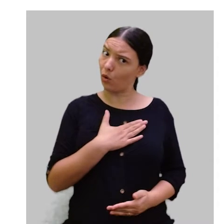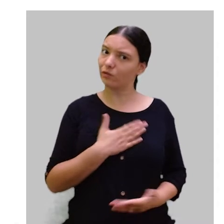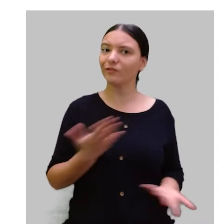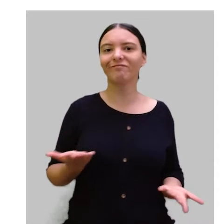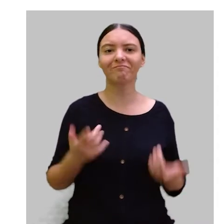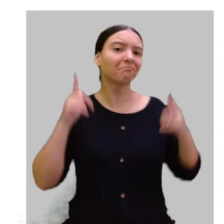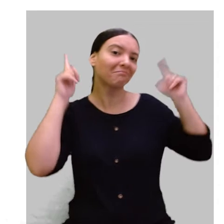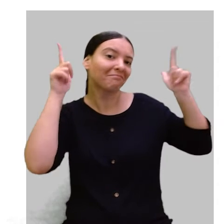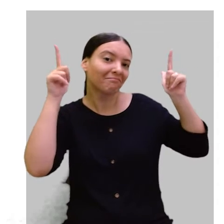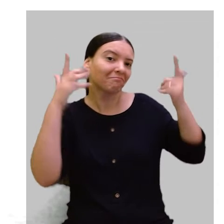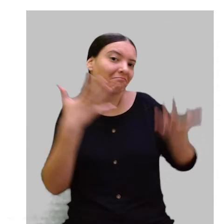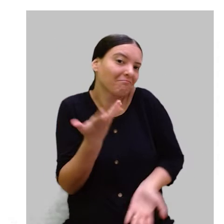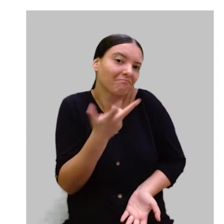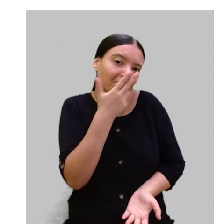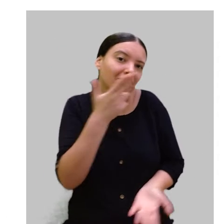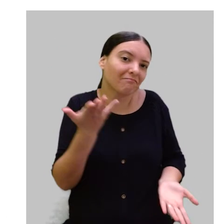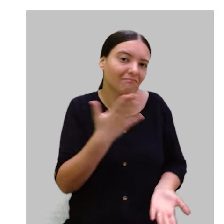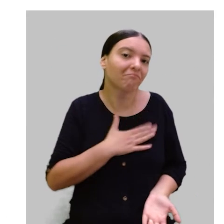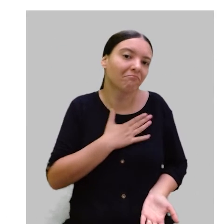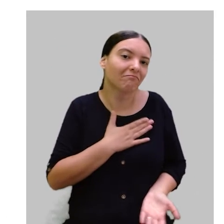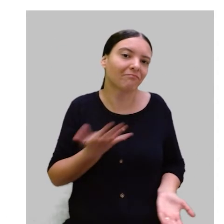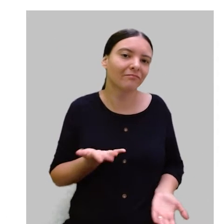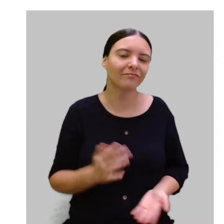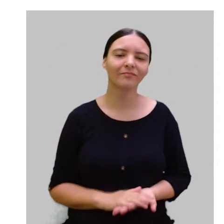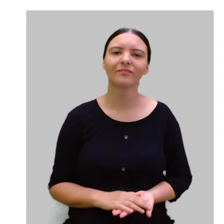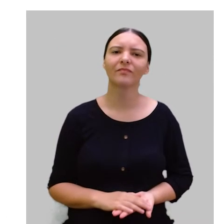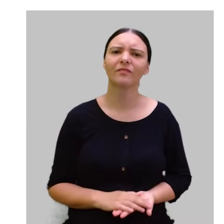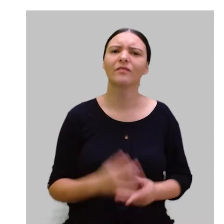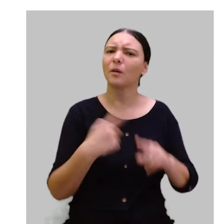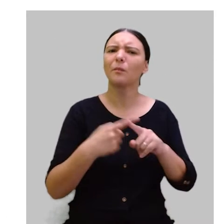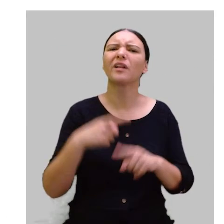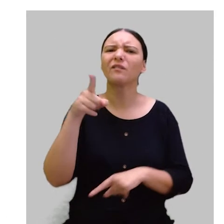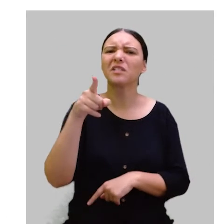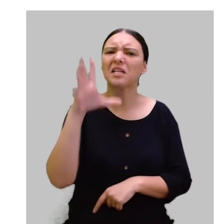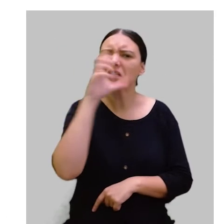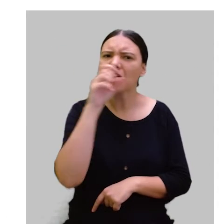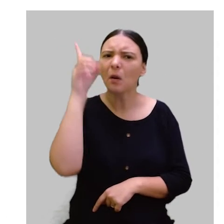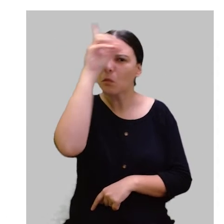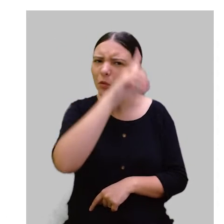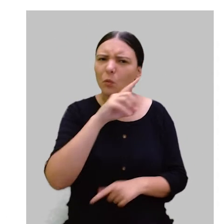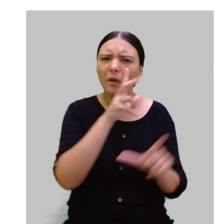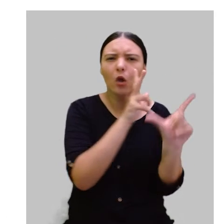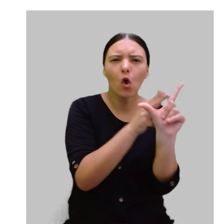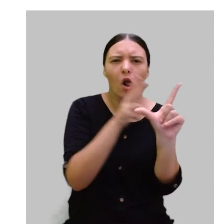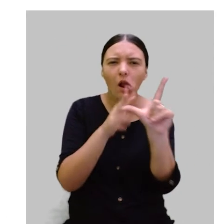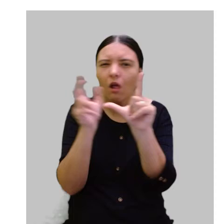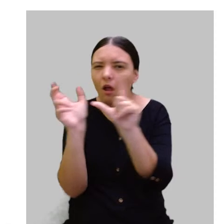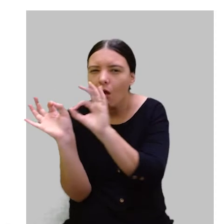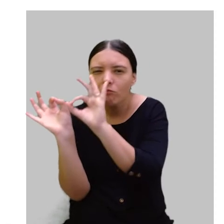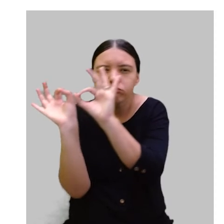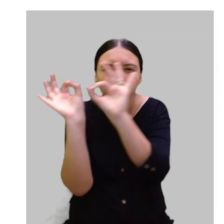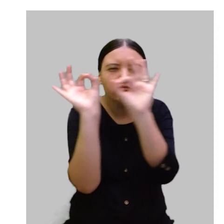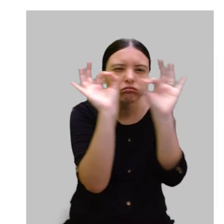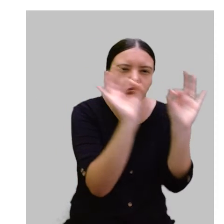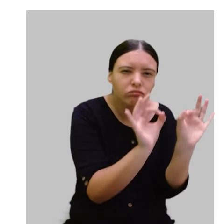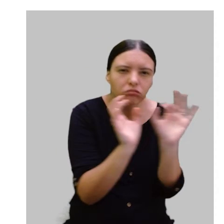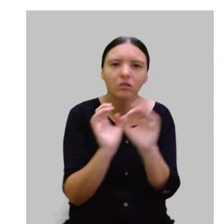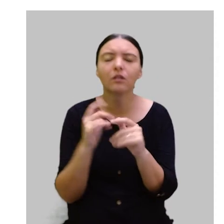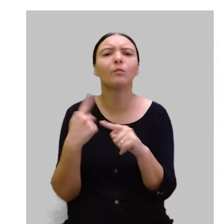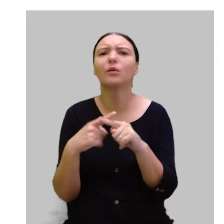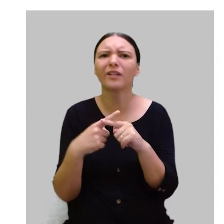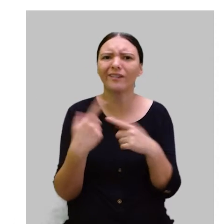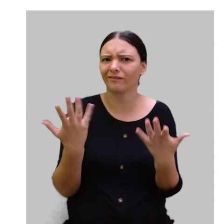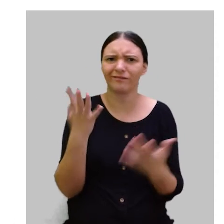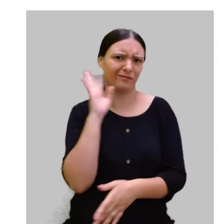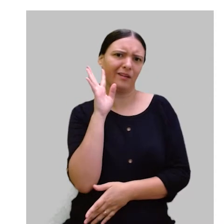divertido. Entende? Eu curto. Por que você passa o final de semana vendo uma série no streaming? Porque é legal. Porque eu estou curioso